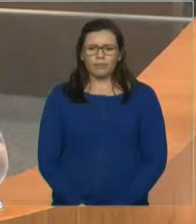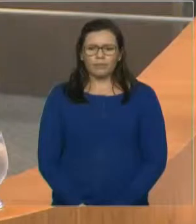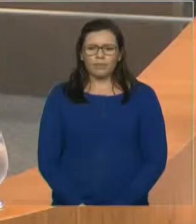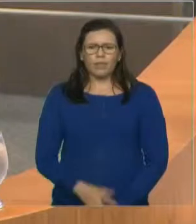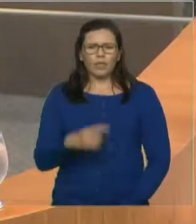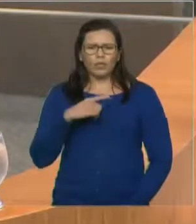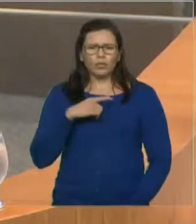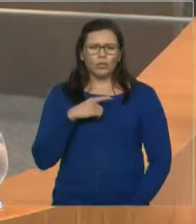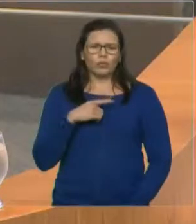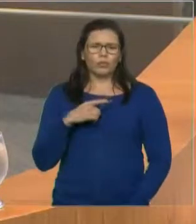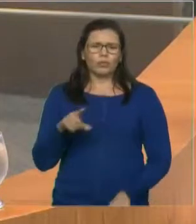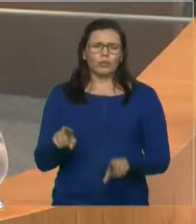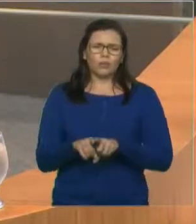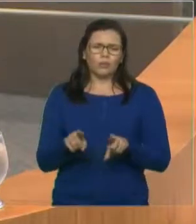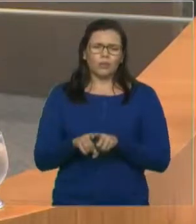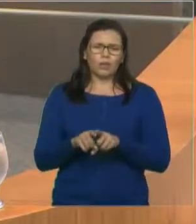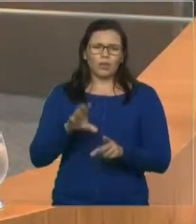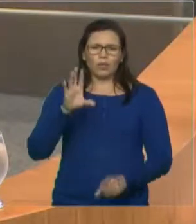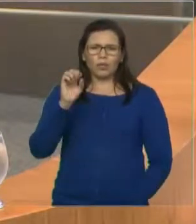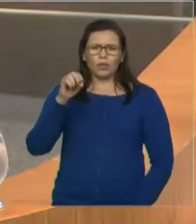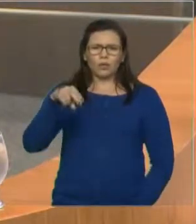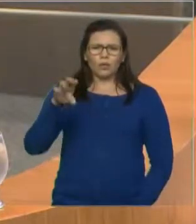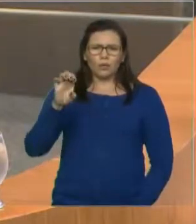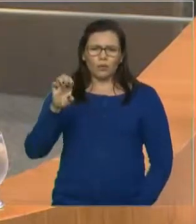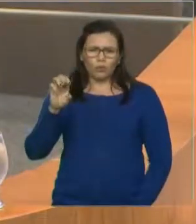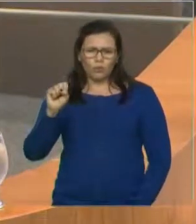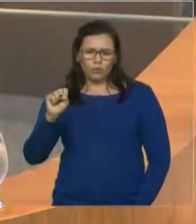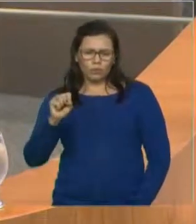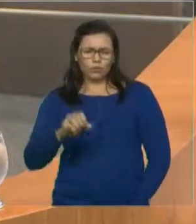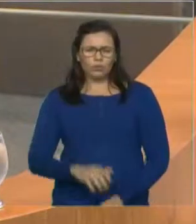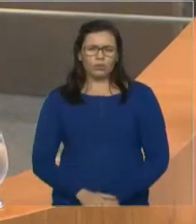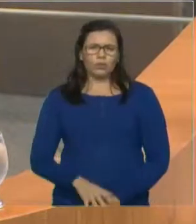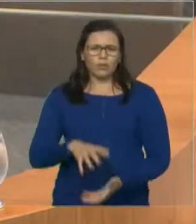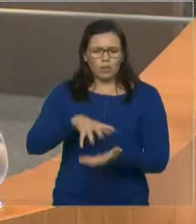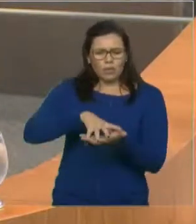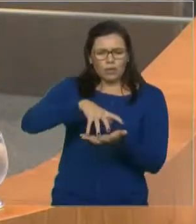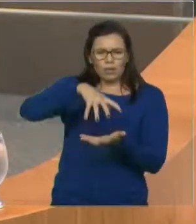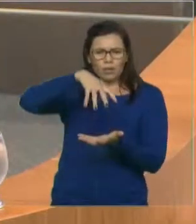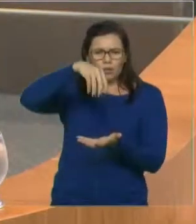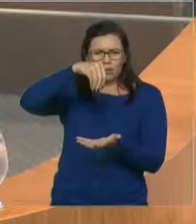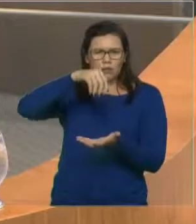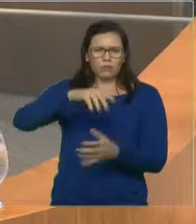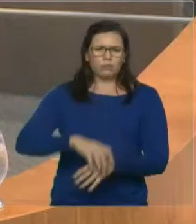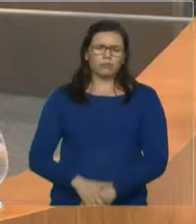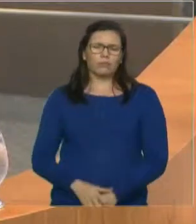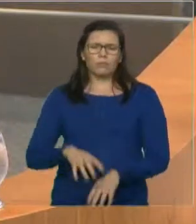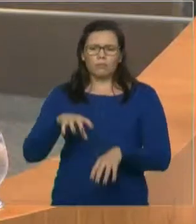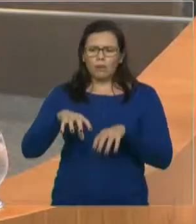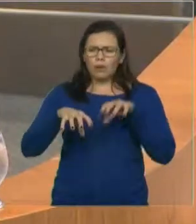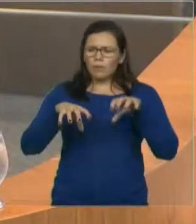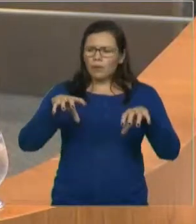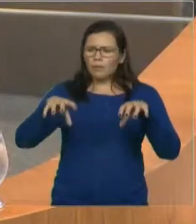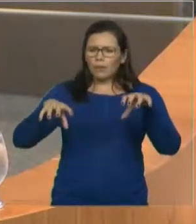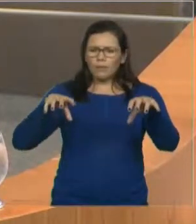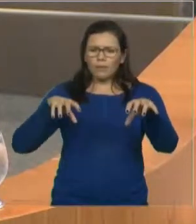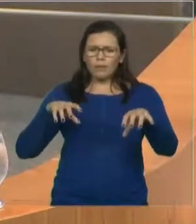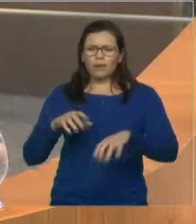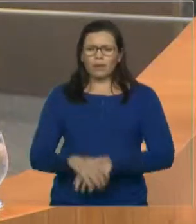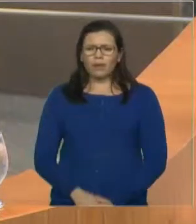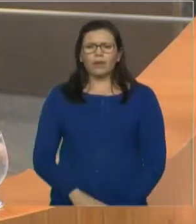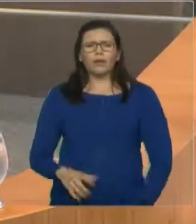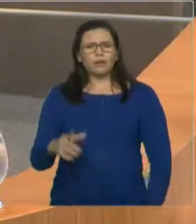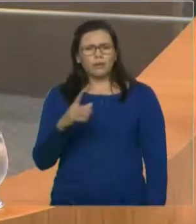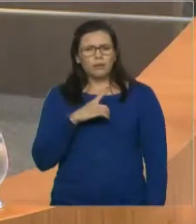cones, né, todo mundo bem fardado, bem vestido, eu até fiquei feliz, sabe, Zito? Porque achei disso,